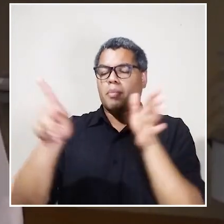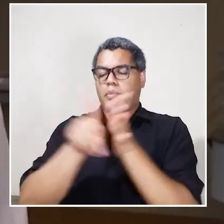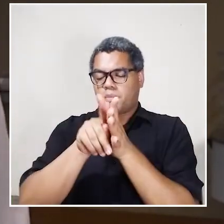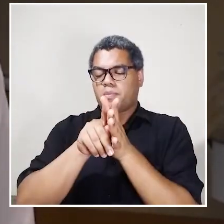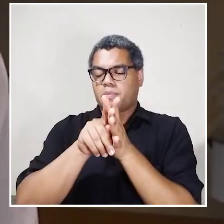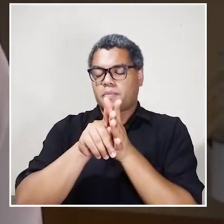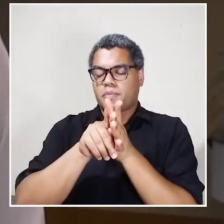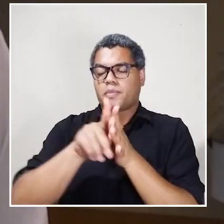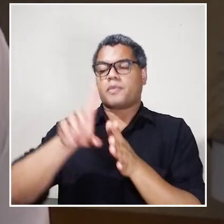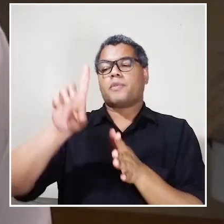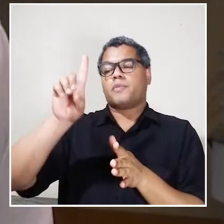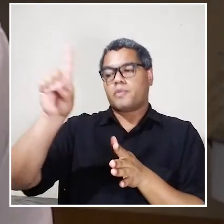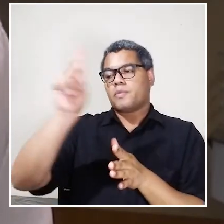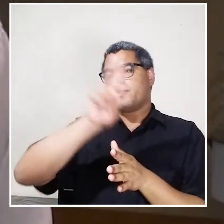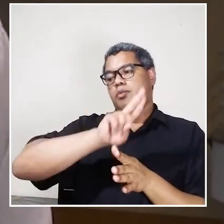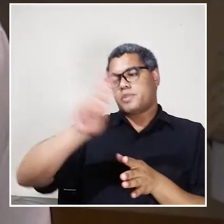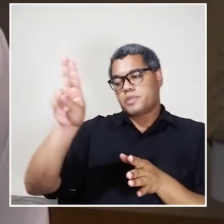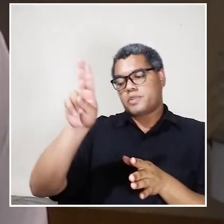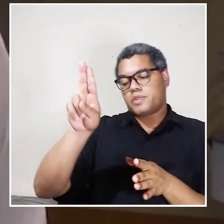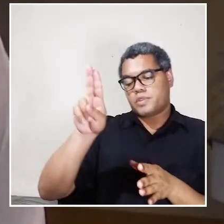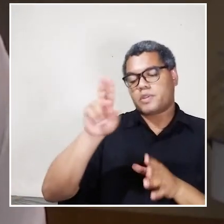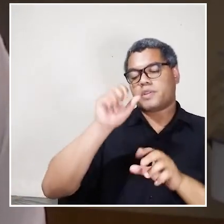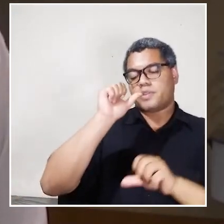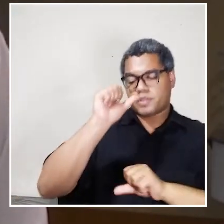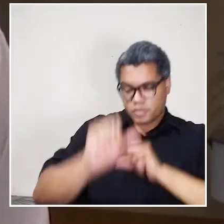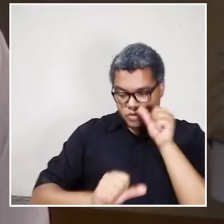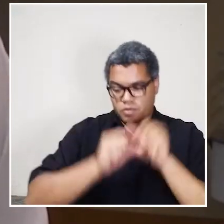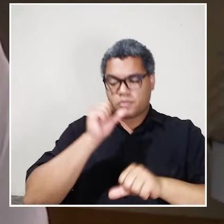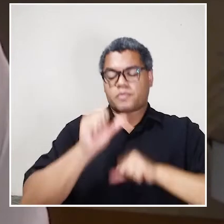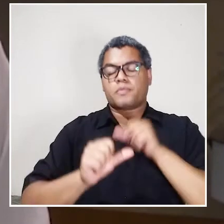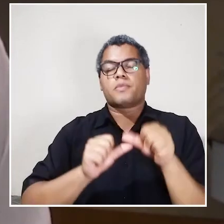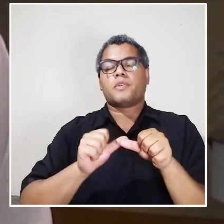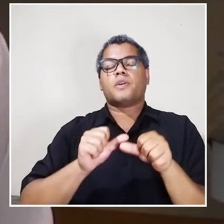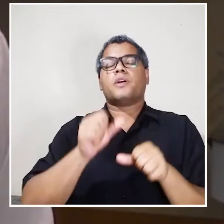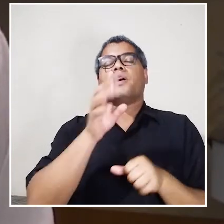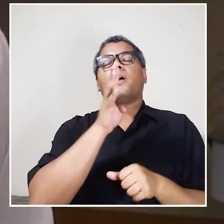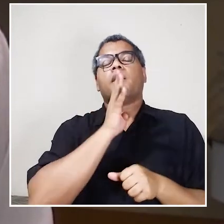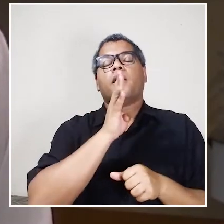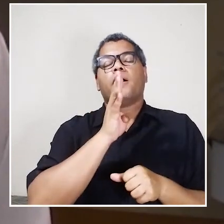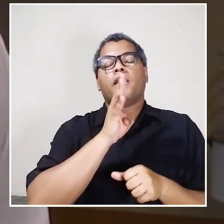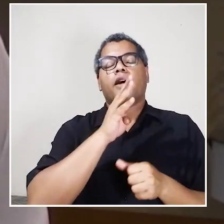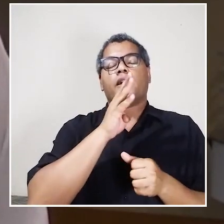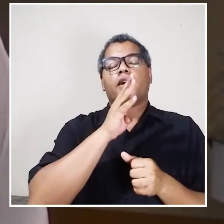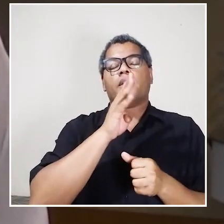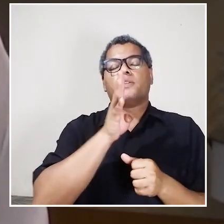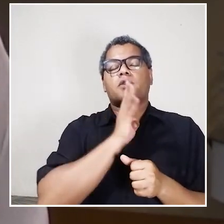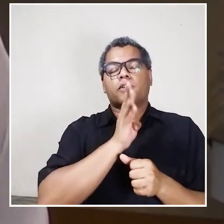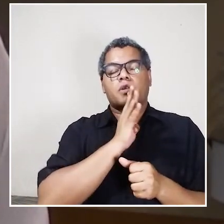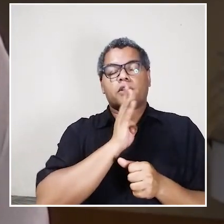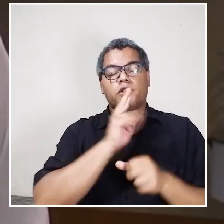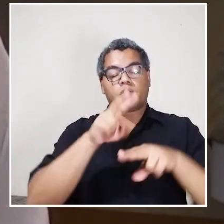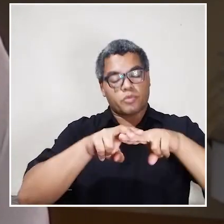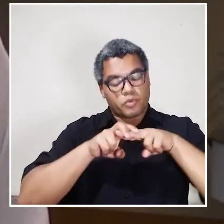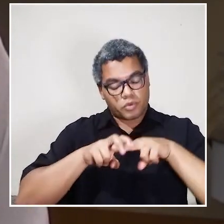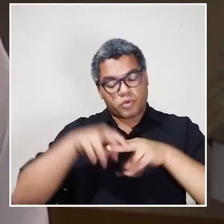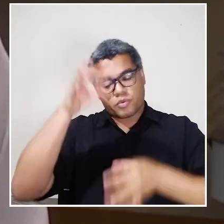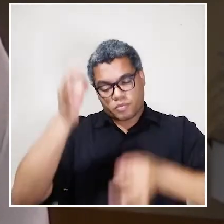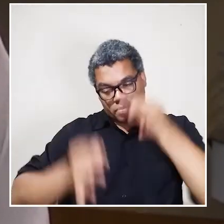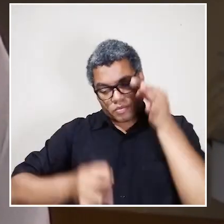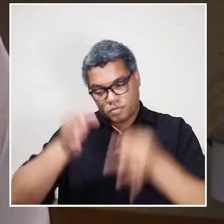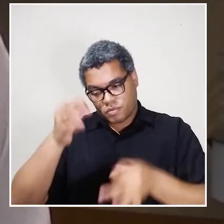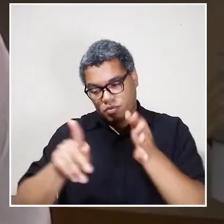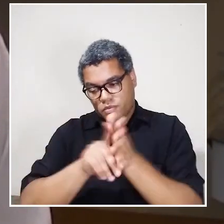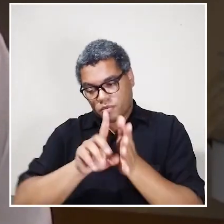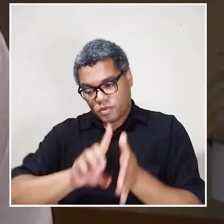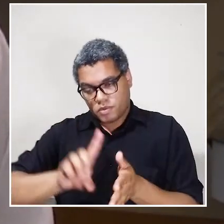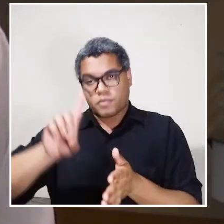também passou a ser conhecido por causa dos seus atos de juízo. É por isso que o salmista no Salmo 115 diz assim,